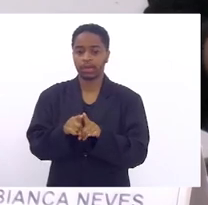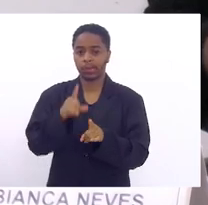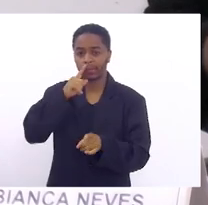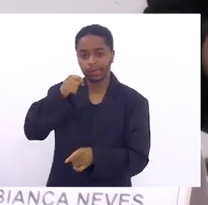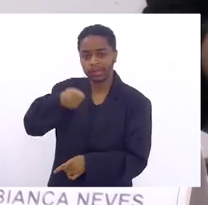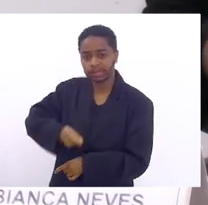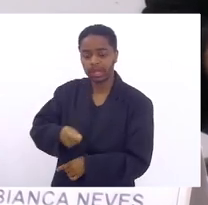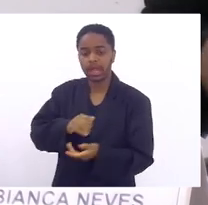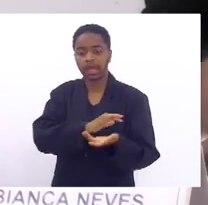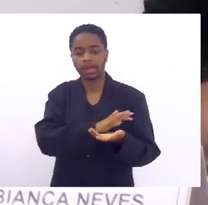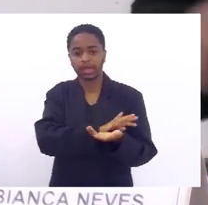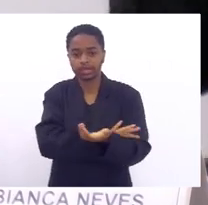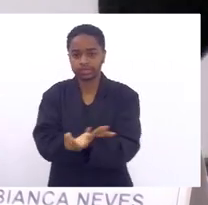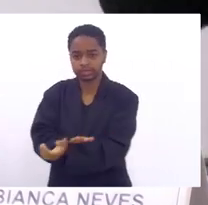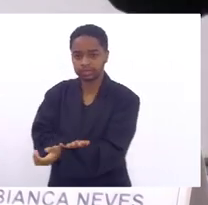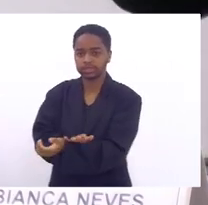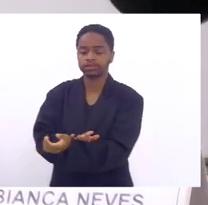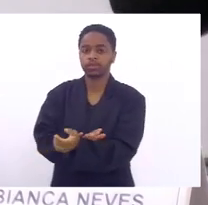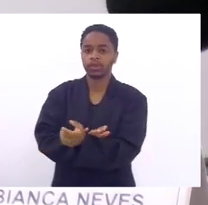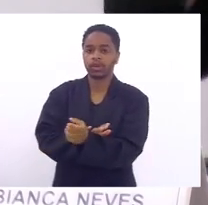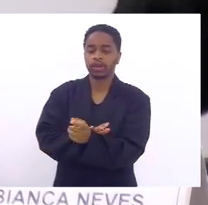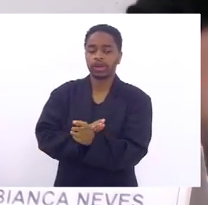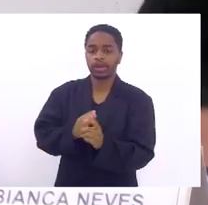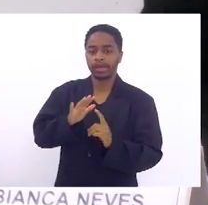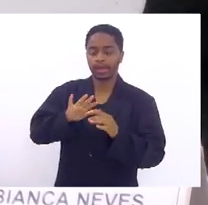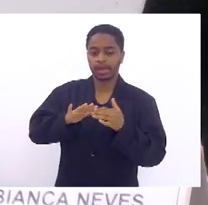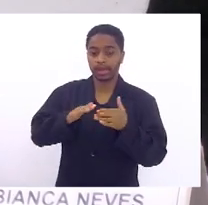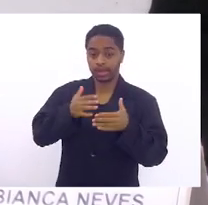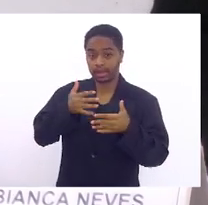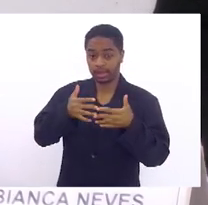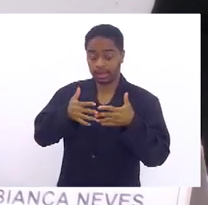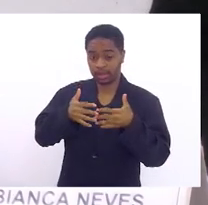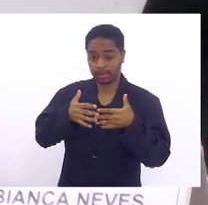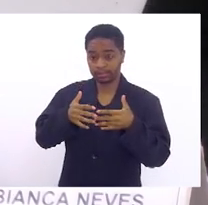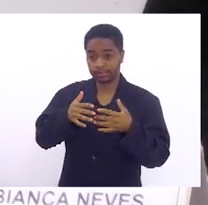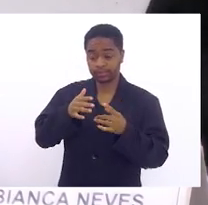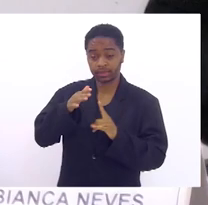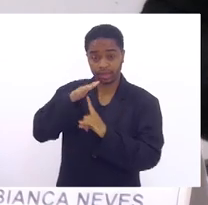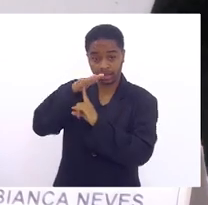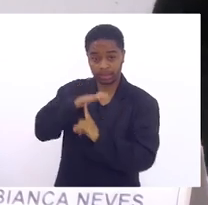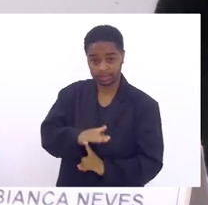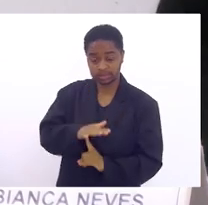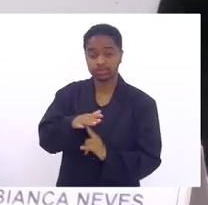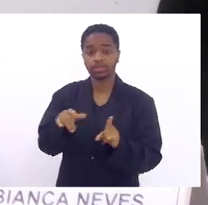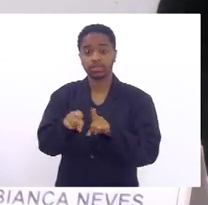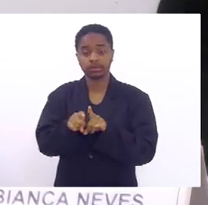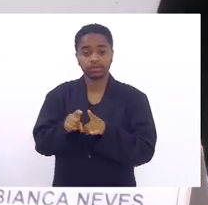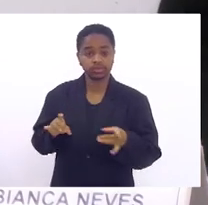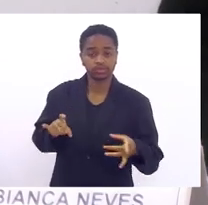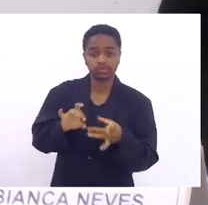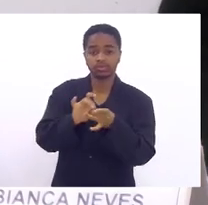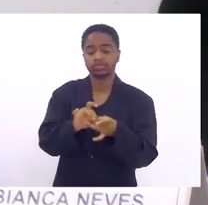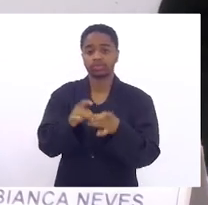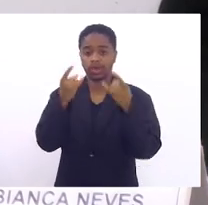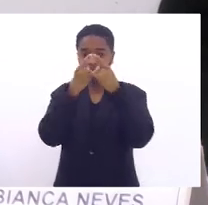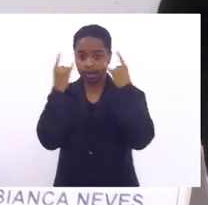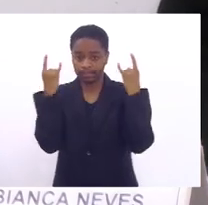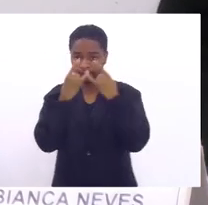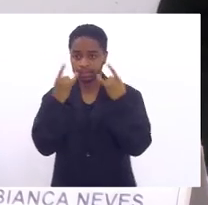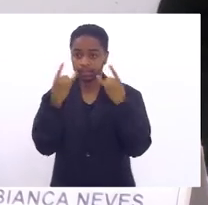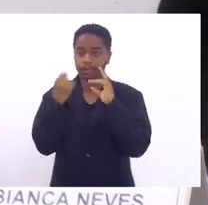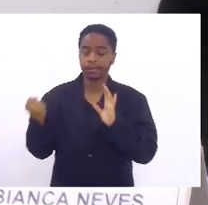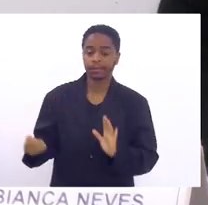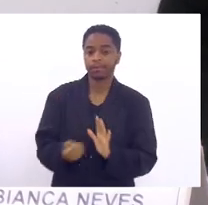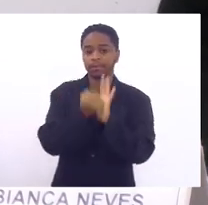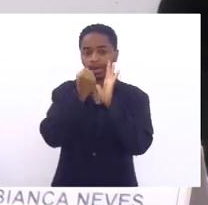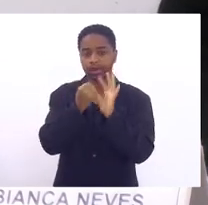capacitismo Cis étero patriarcado e o classismo que dão de mãos dadas também com capitalismo marcam de